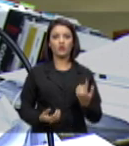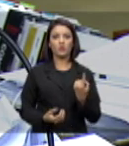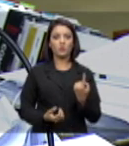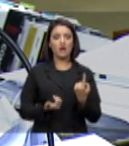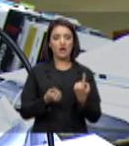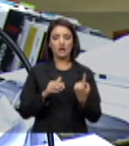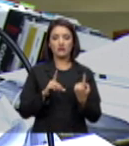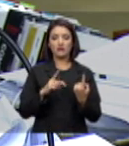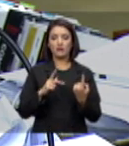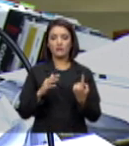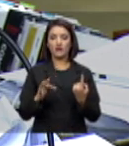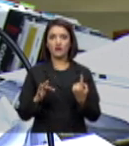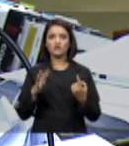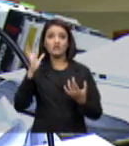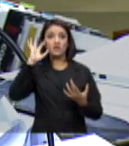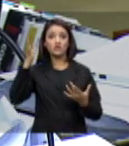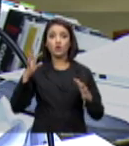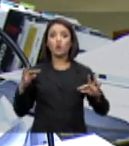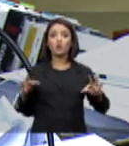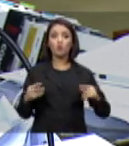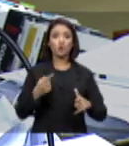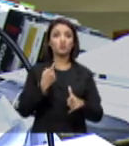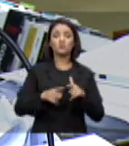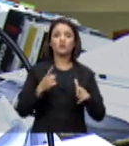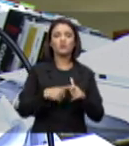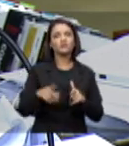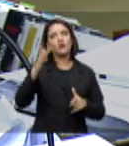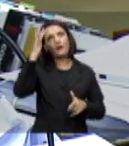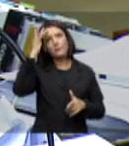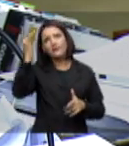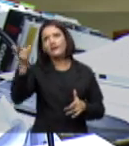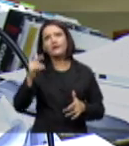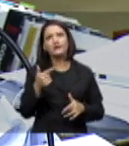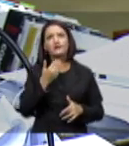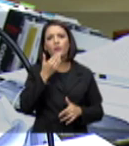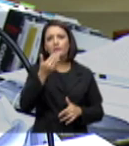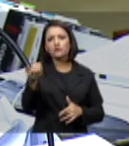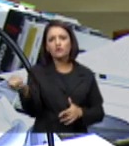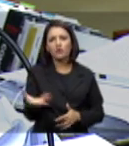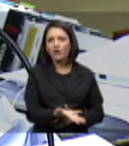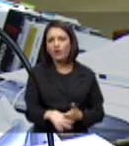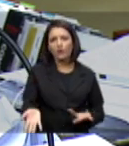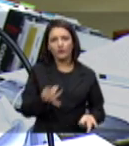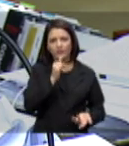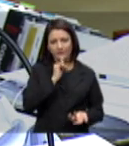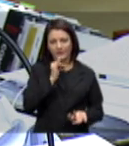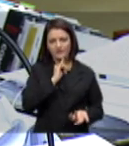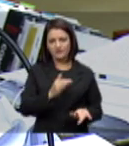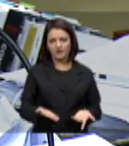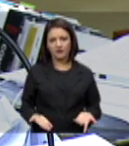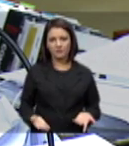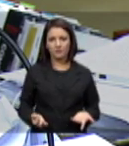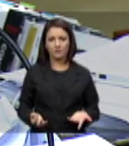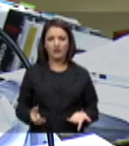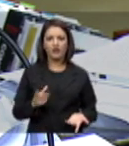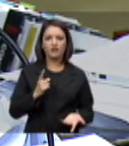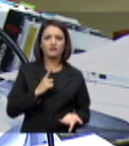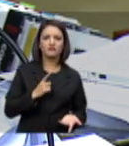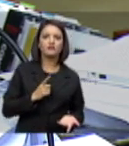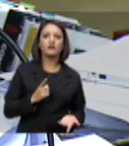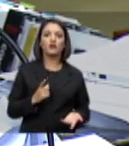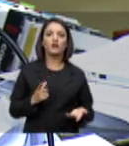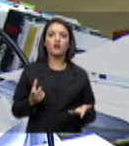possa solucionar todos os problemas então amanhã vem o outro pedido olha agora mas na verdade houve um houve